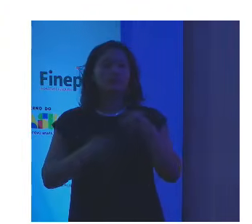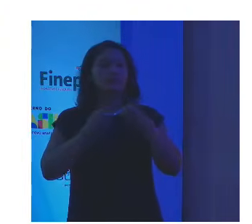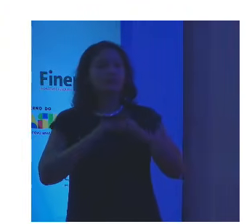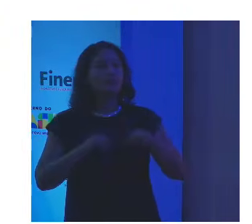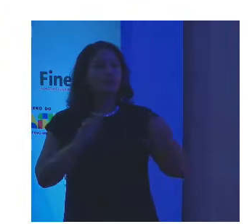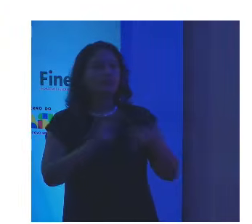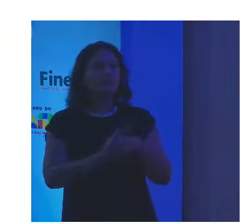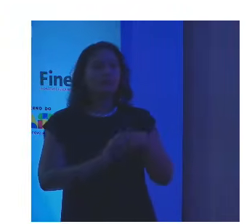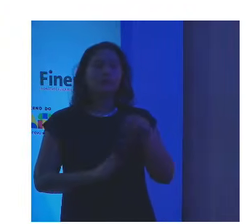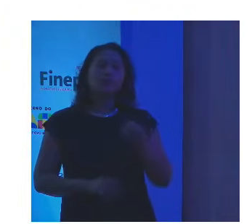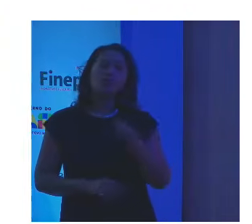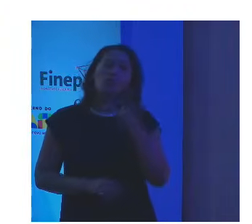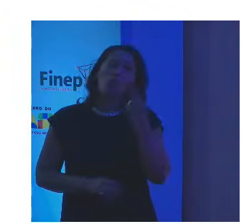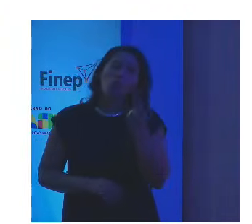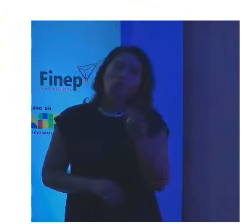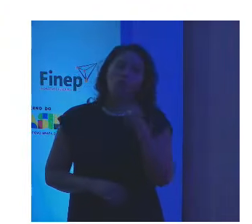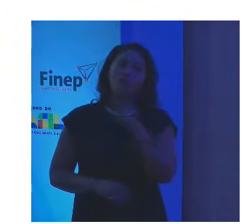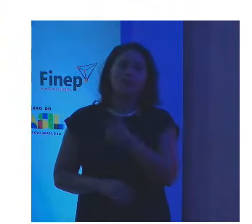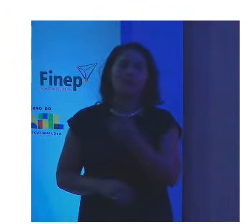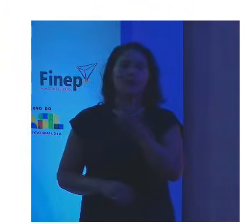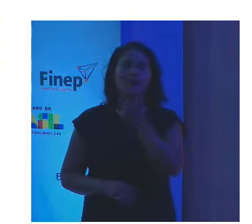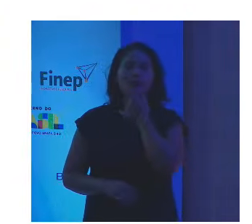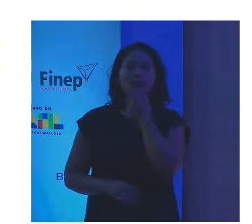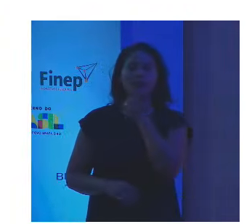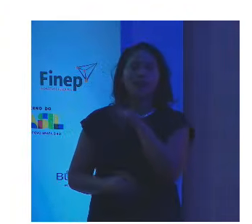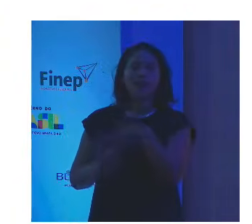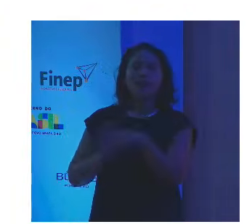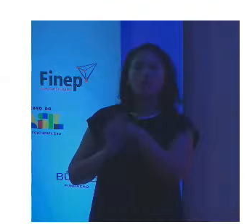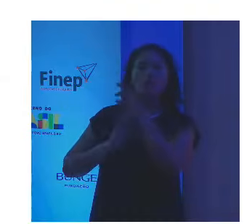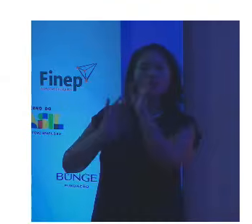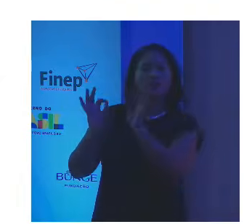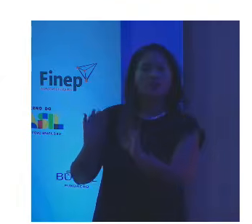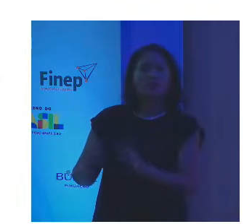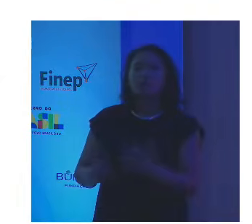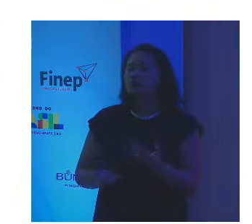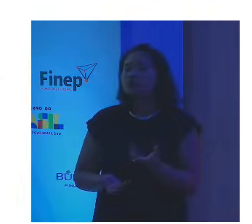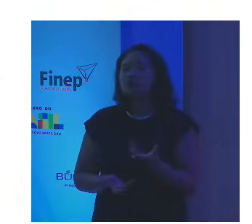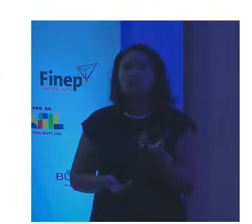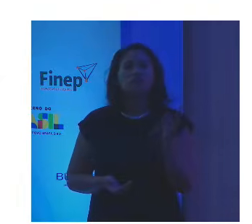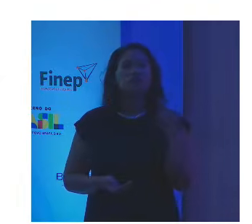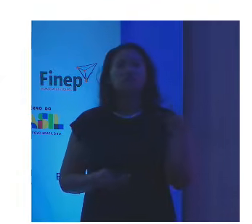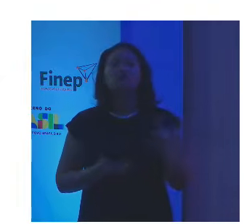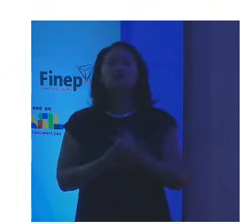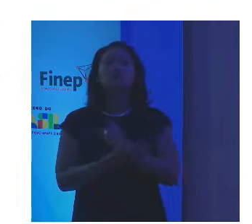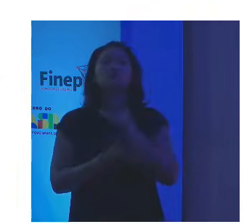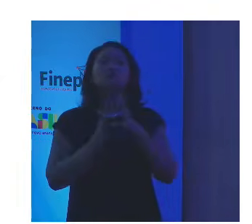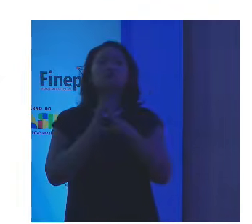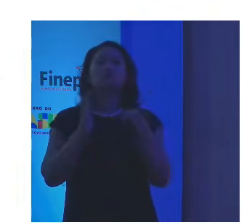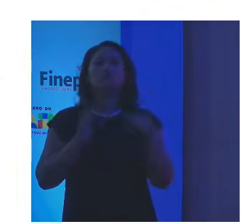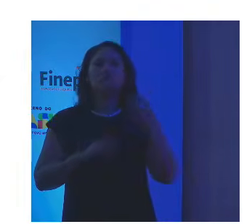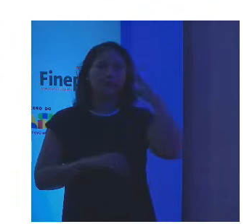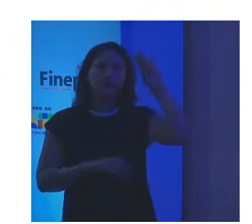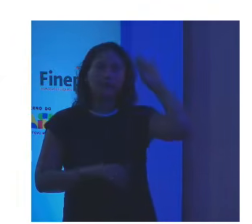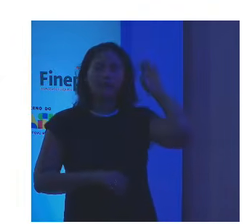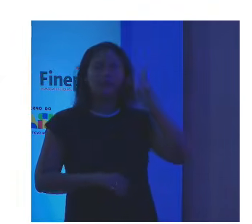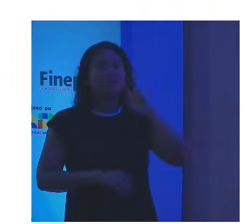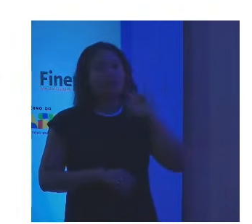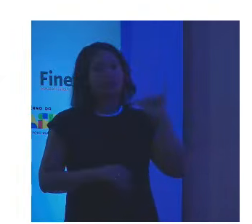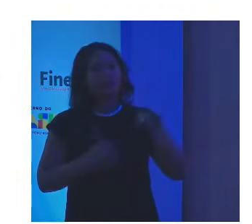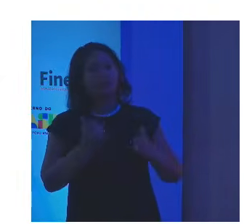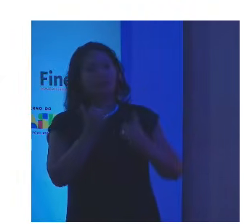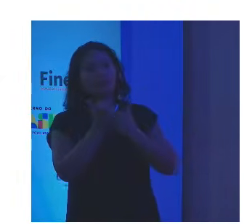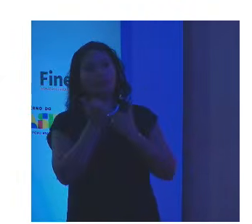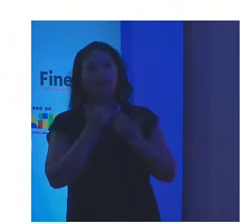de fronteira, ou, do inglês, uma boundary organization, porque ele não vai reproduzir o que está acontecendo na academia, ele vai empoderar